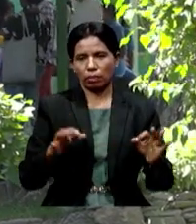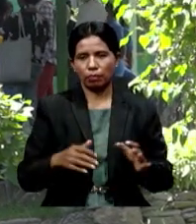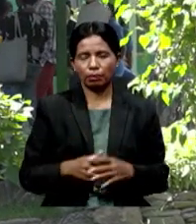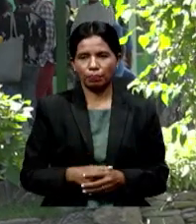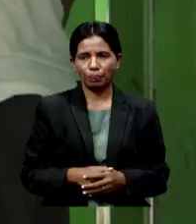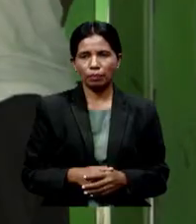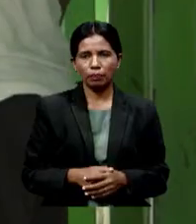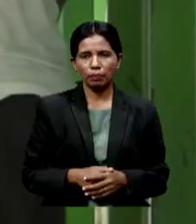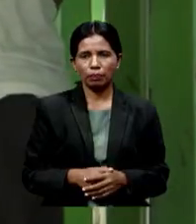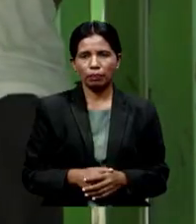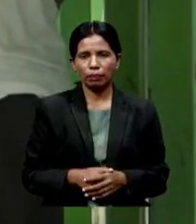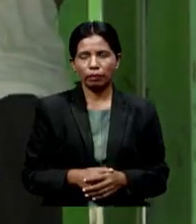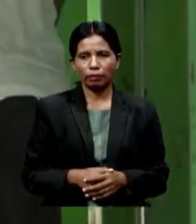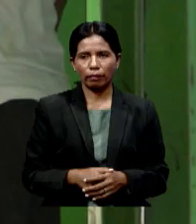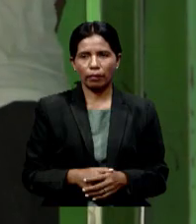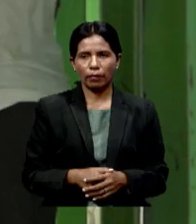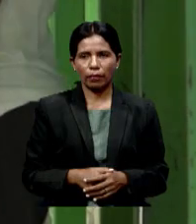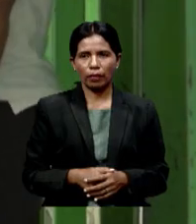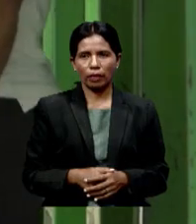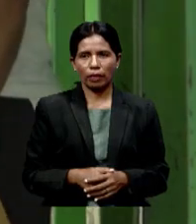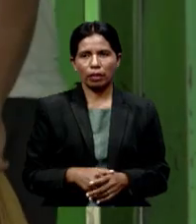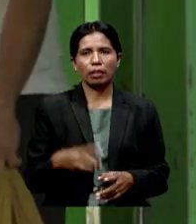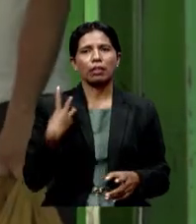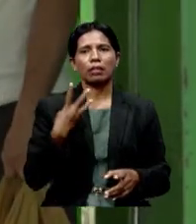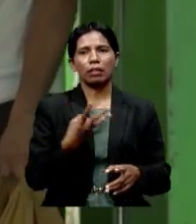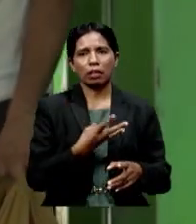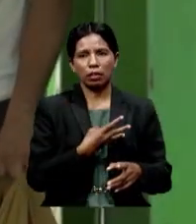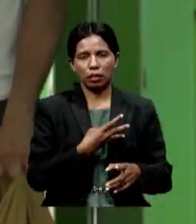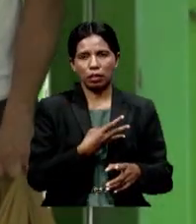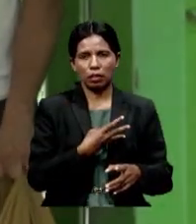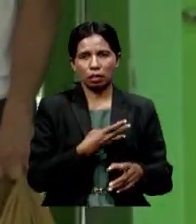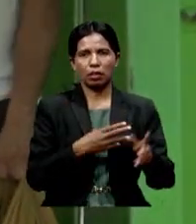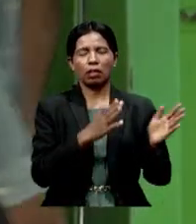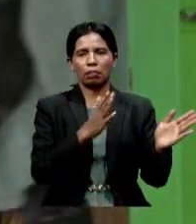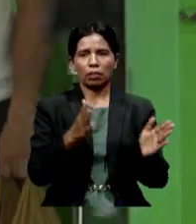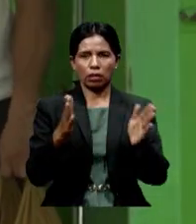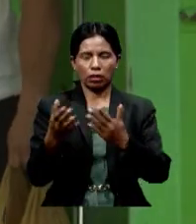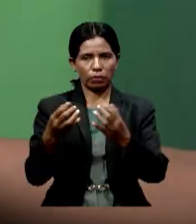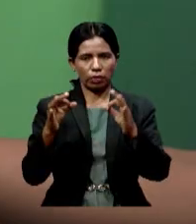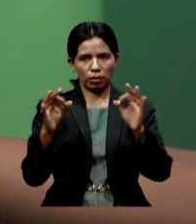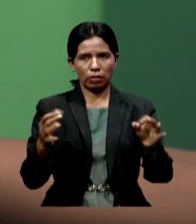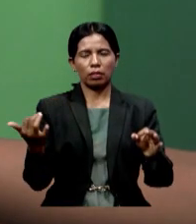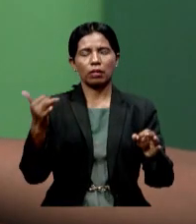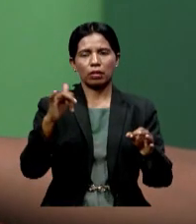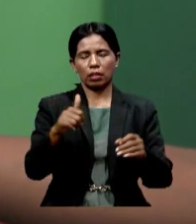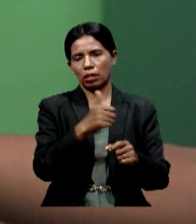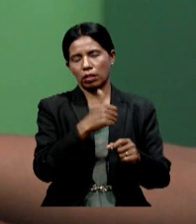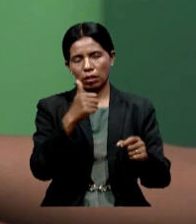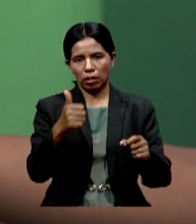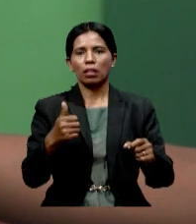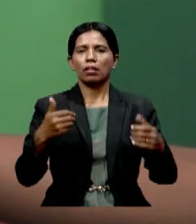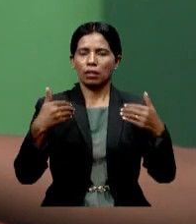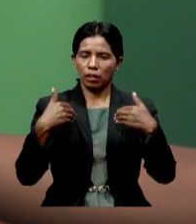tanane komesa balun ita ara prosesa ona i sira balun ia